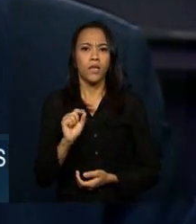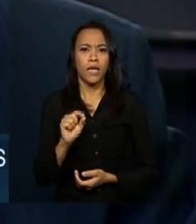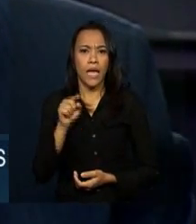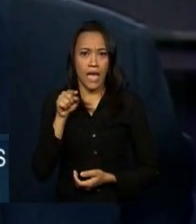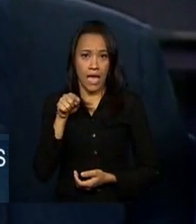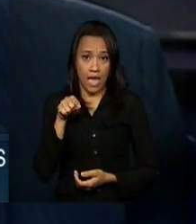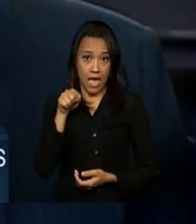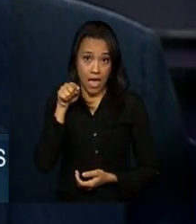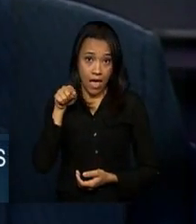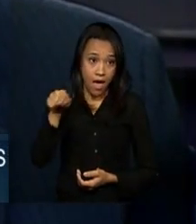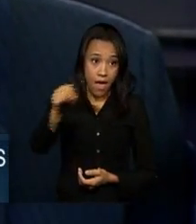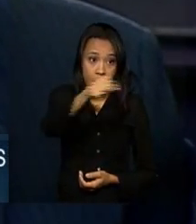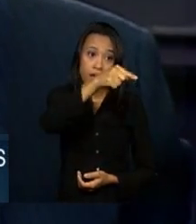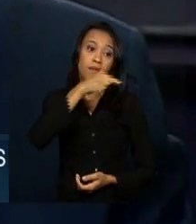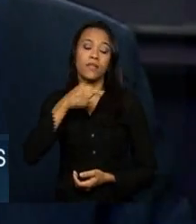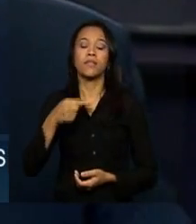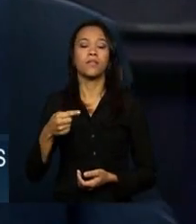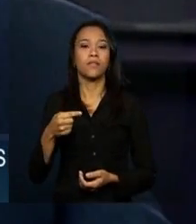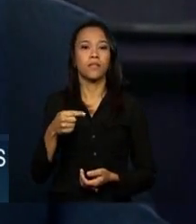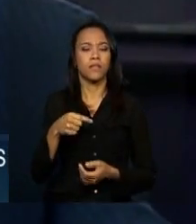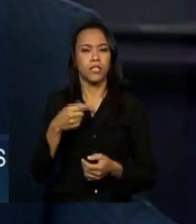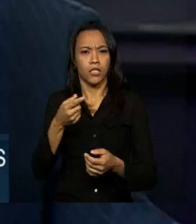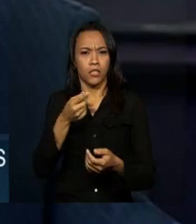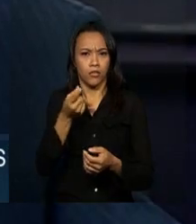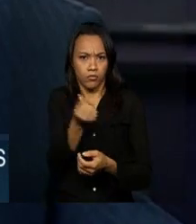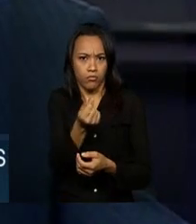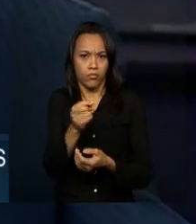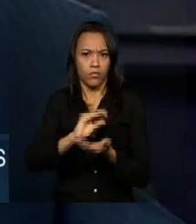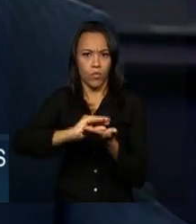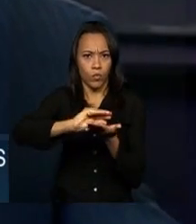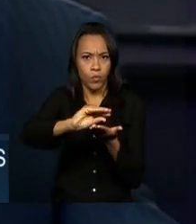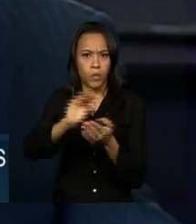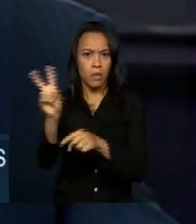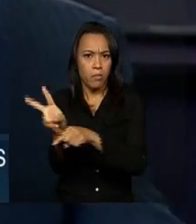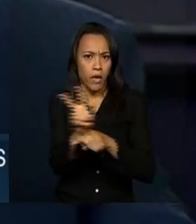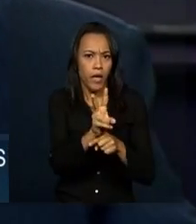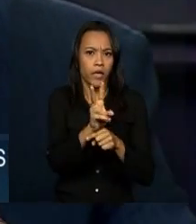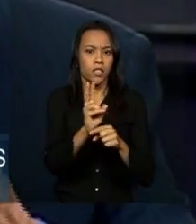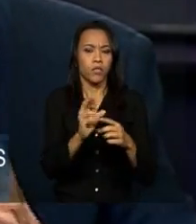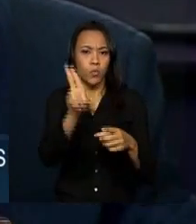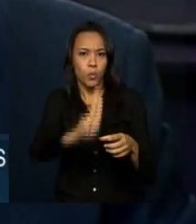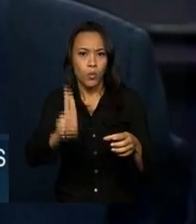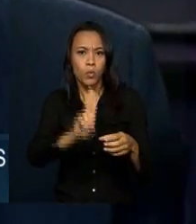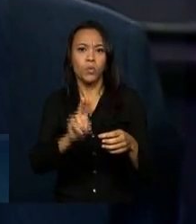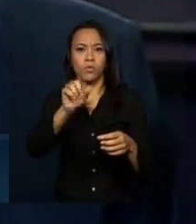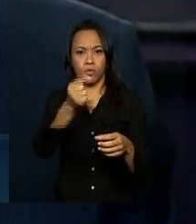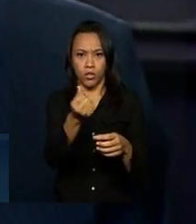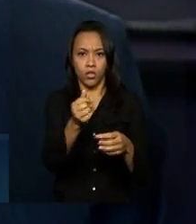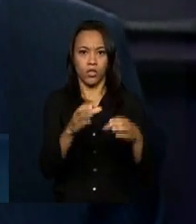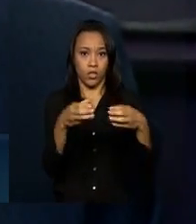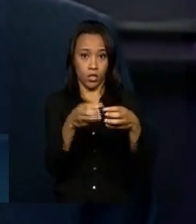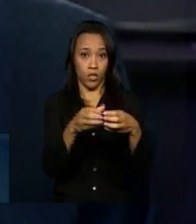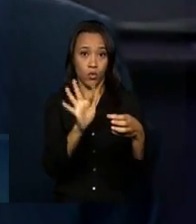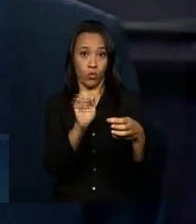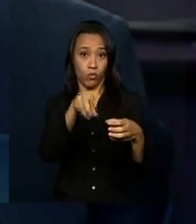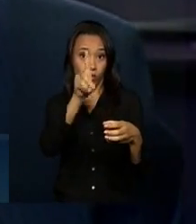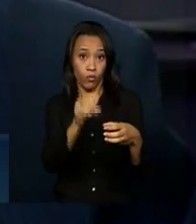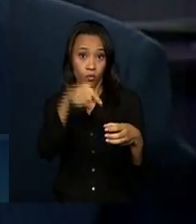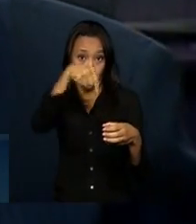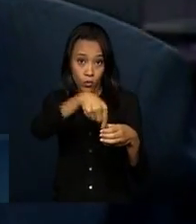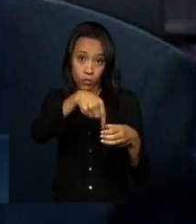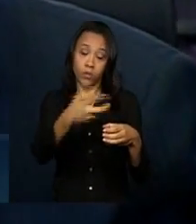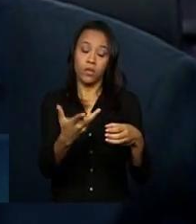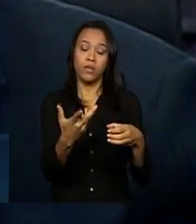operações elas são analisadas com máximo de critério pelos bancos federais até porque o